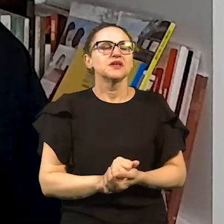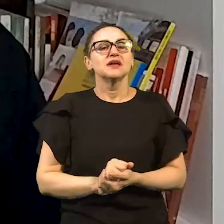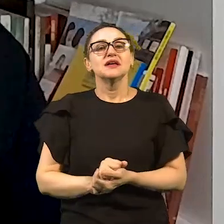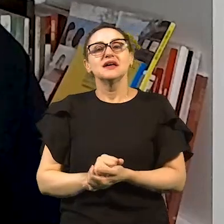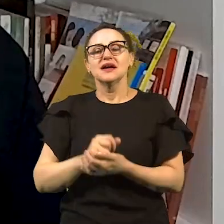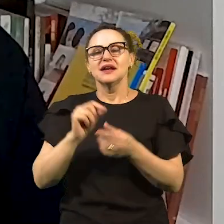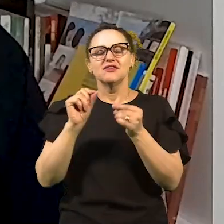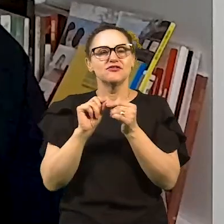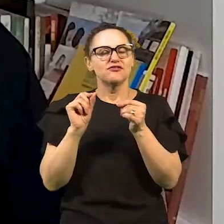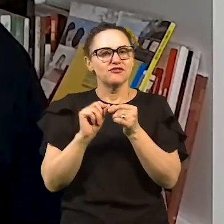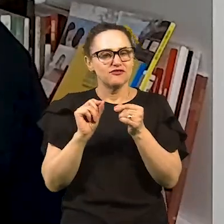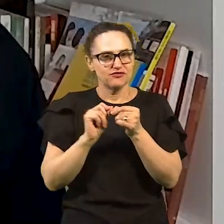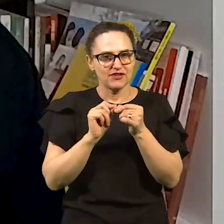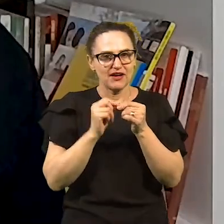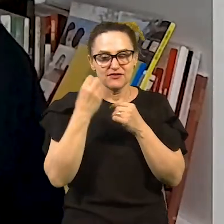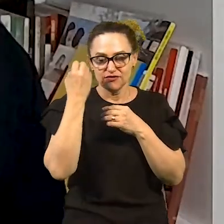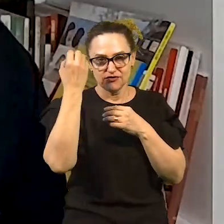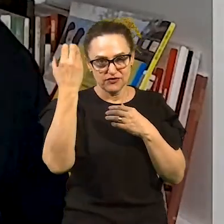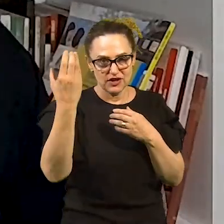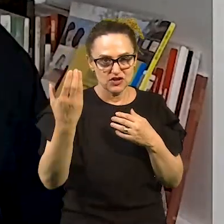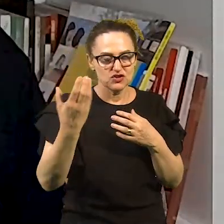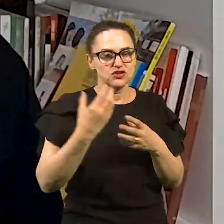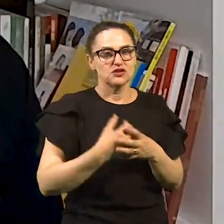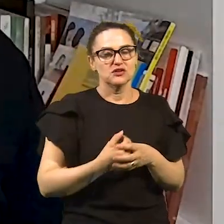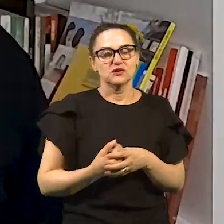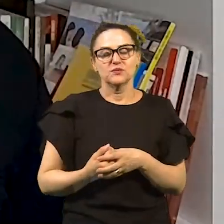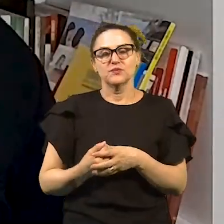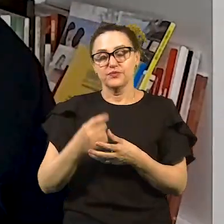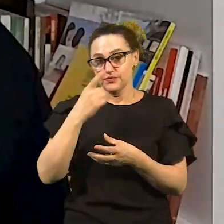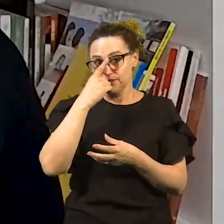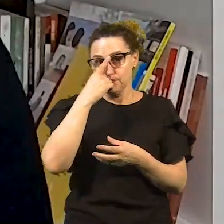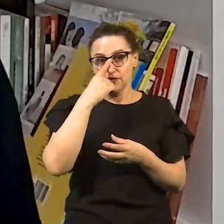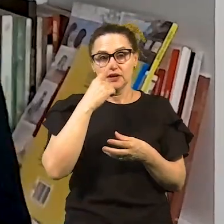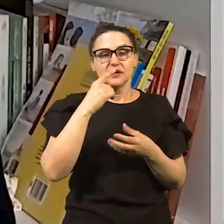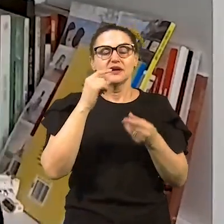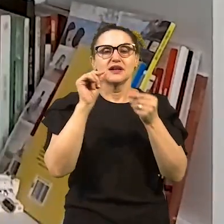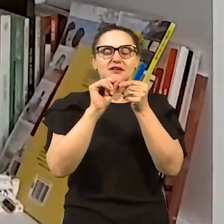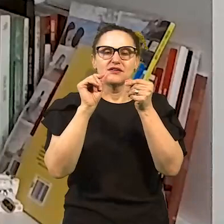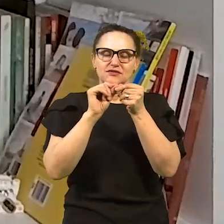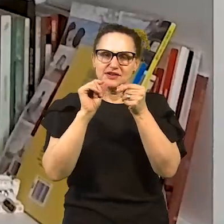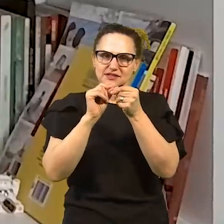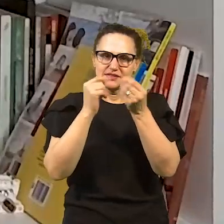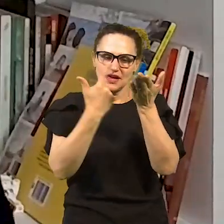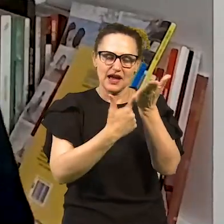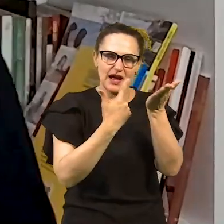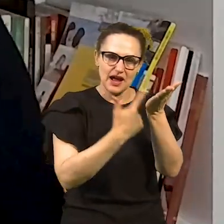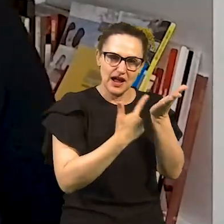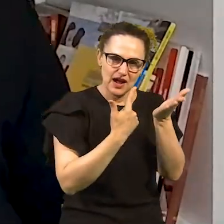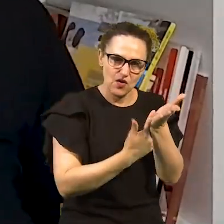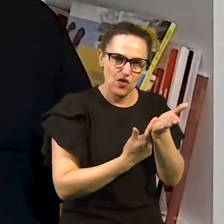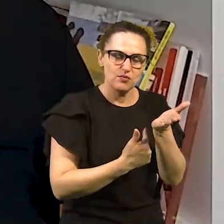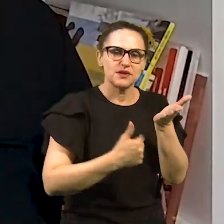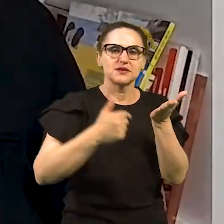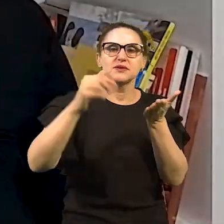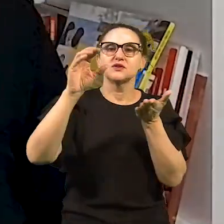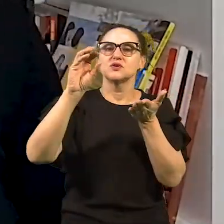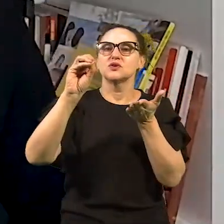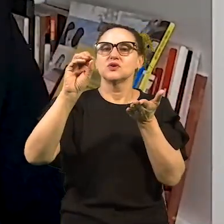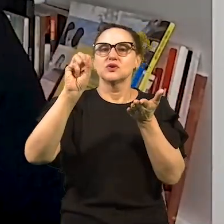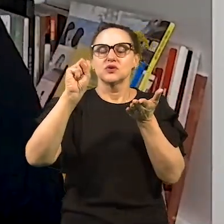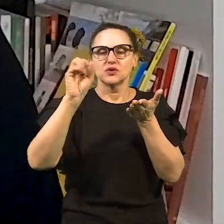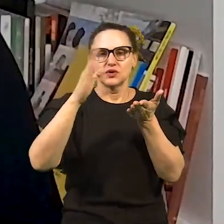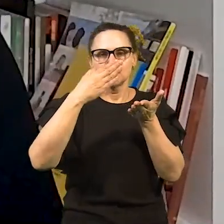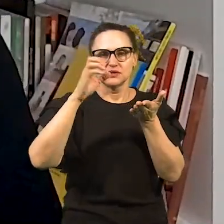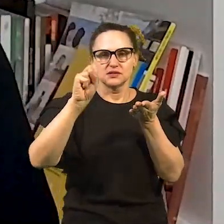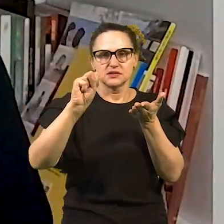e aí depois que ele vai trabalhar esse assunto ainda e vai escrever a obra-prima dele, que é Os Sertões, que vai publicar